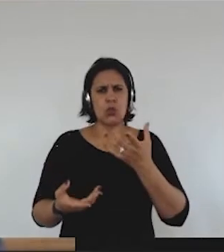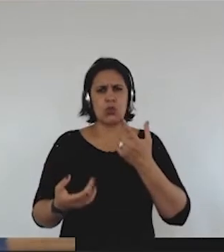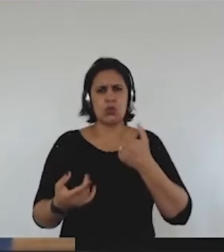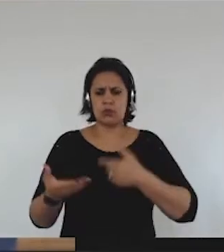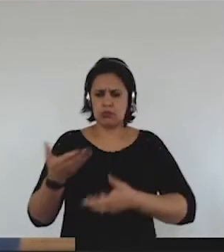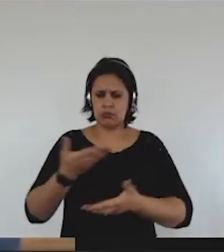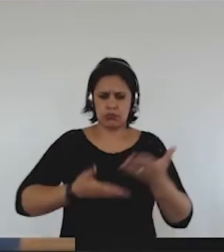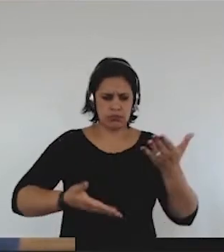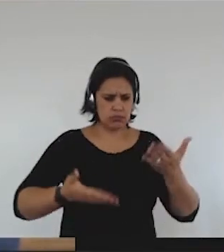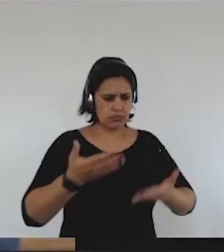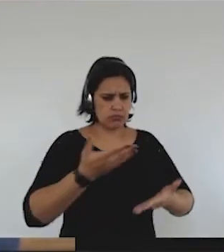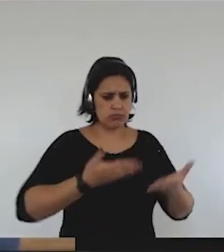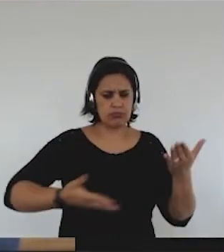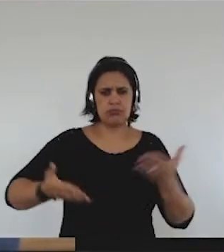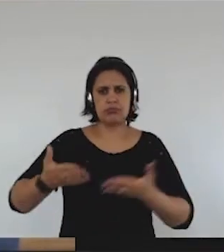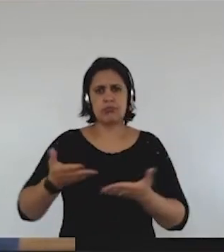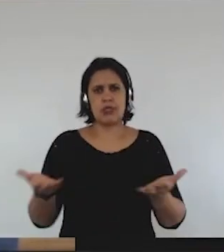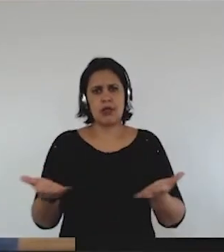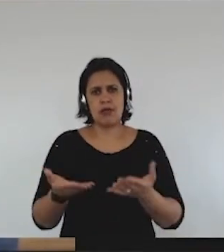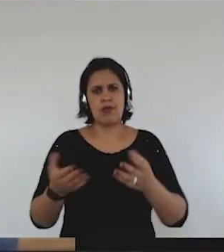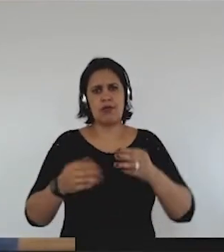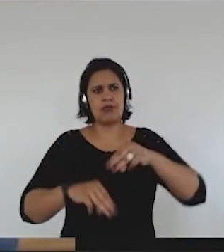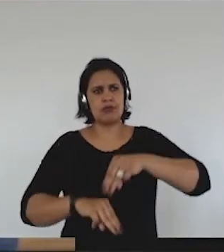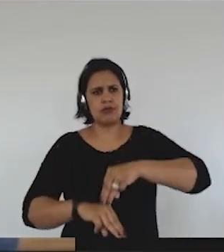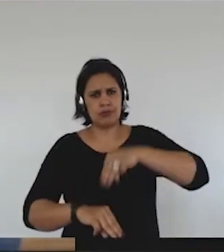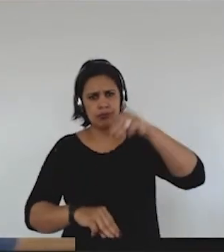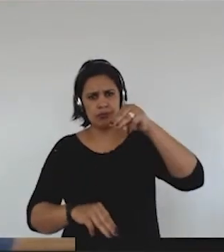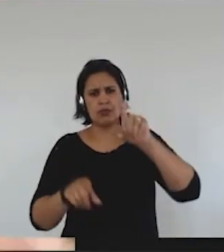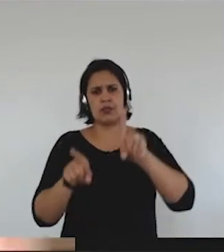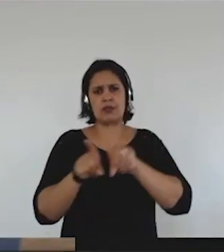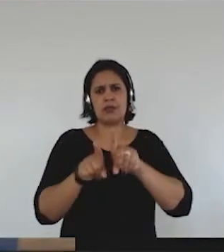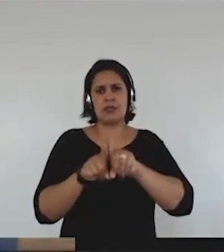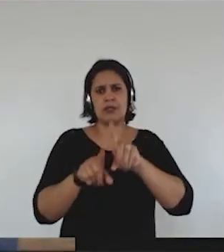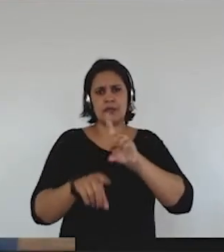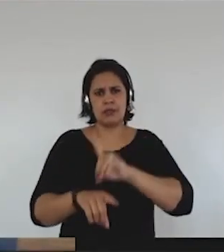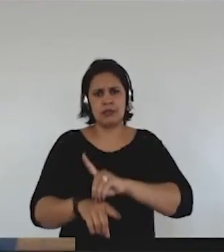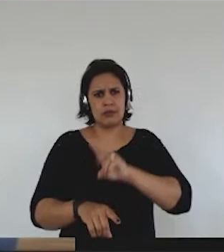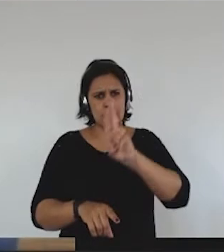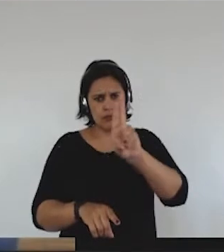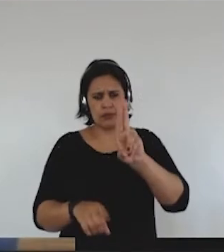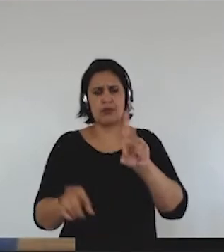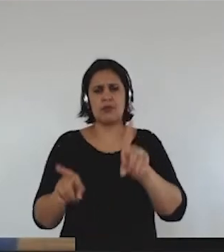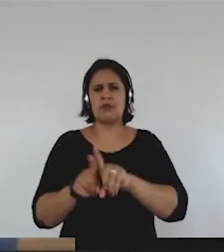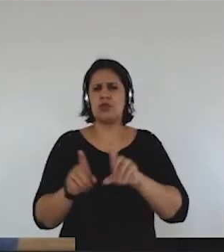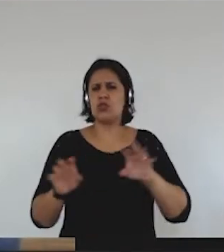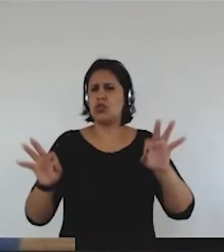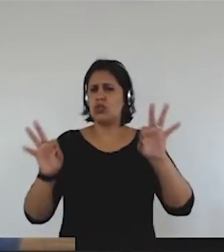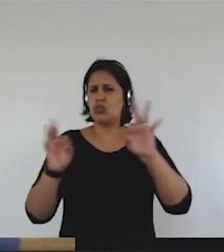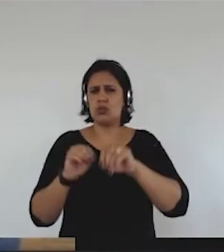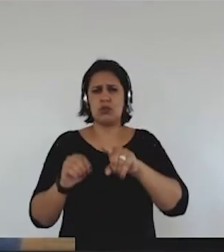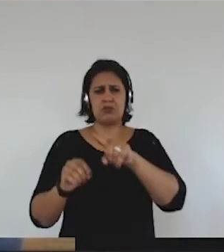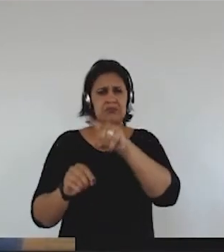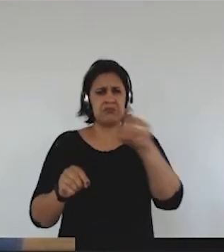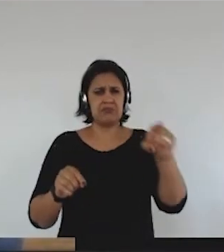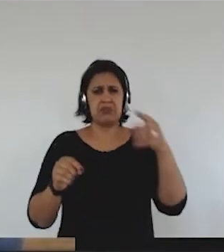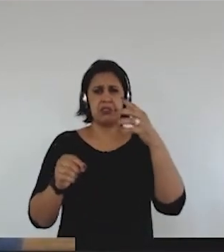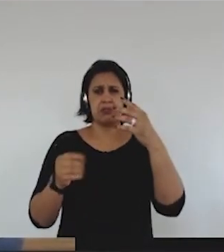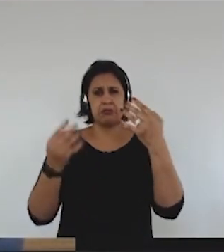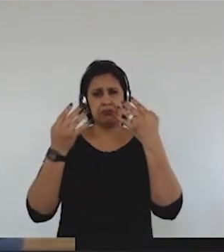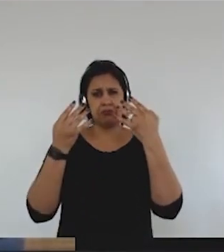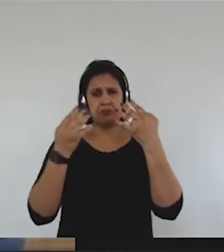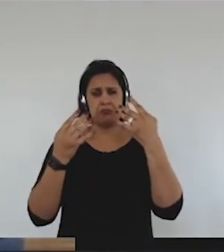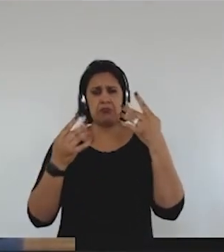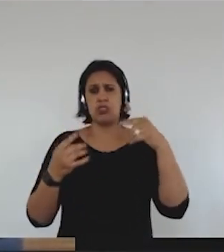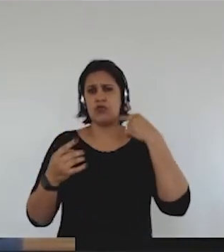os colegas do mestrado e do doutorado em Lisboa, mas também com todos esses milhares de advogados brasileiros que se